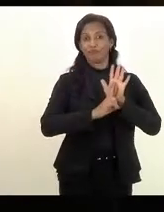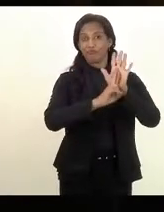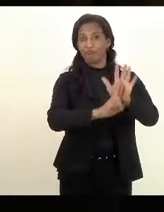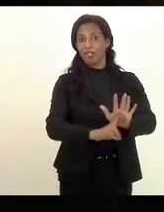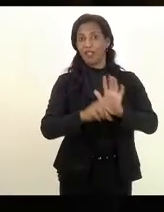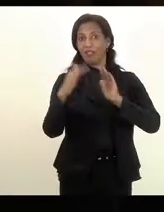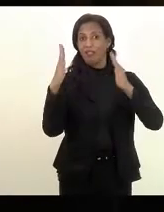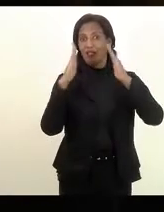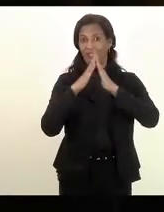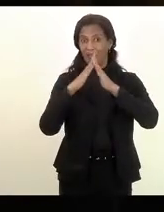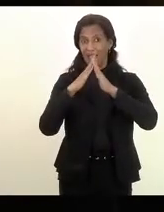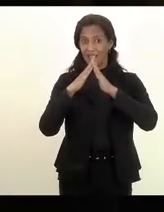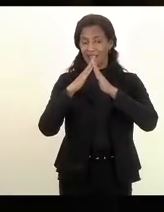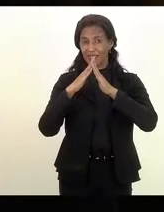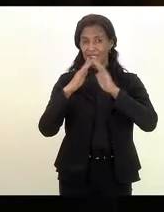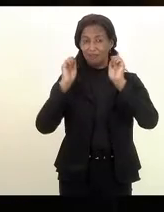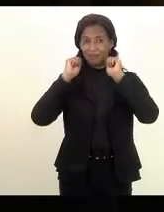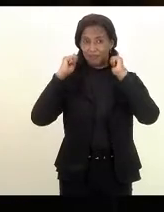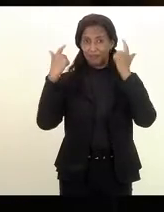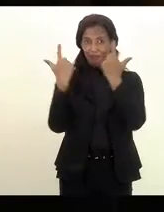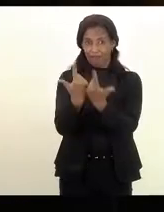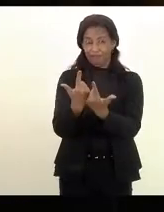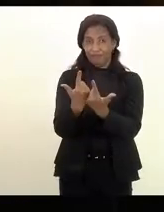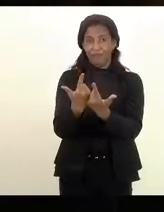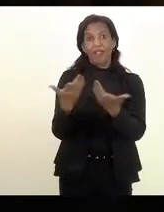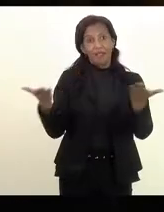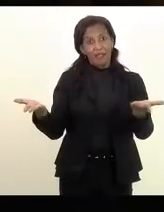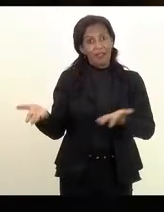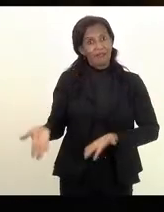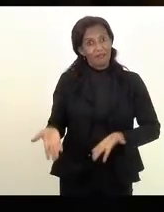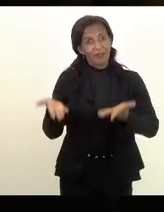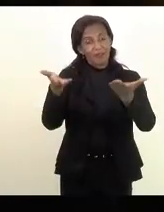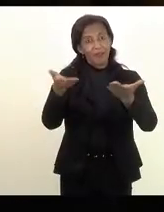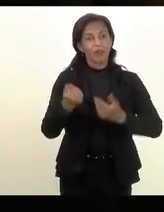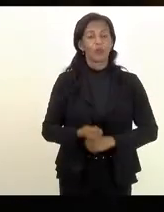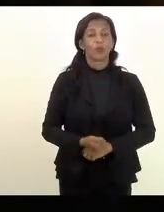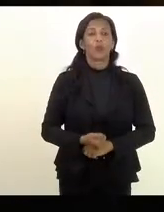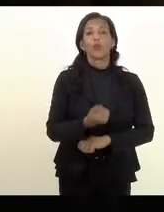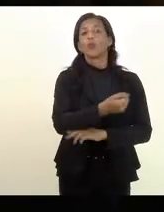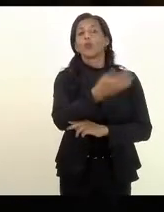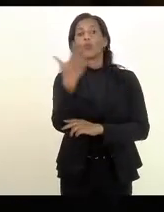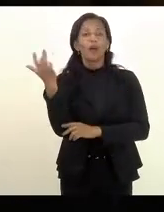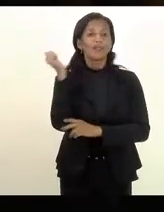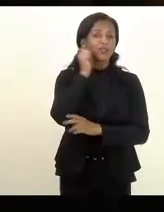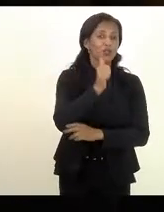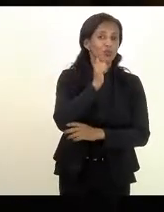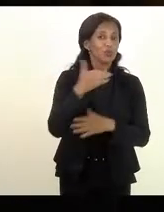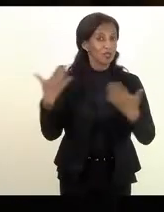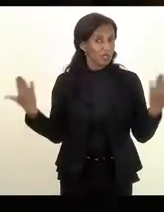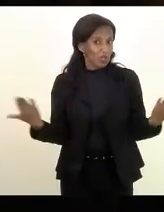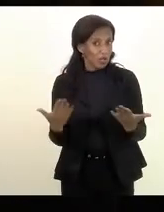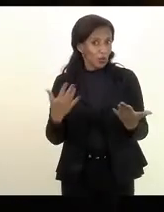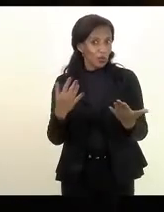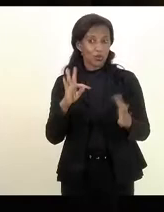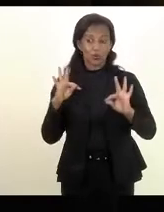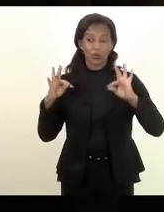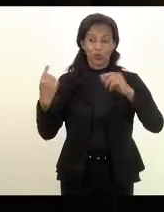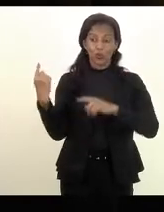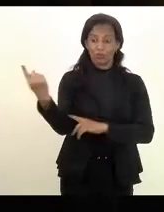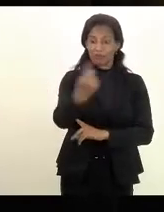nas casas legislativas é exatamente a partir daí quais são as mulheres que hoje e todas nós